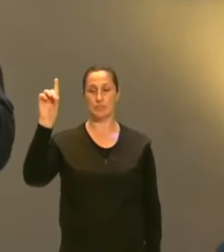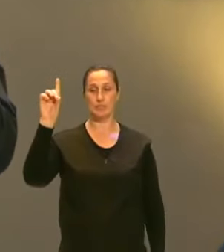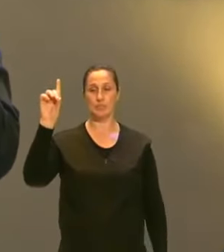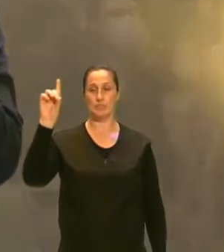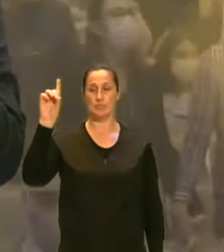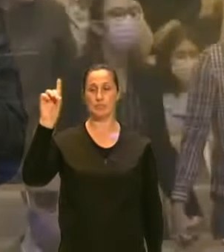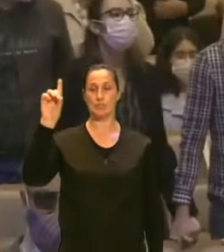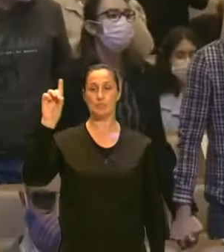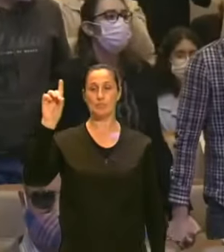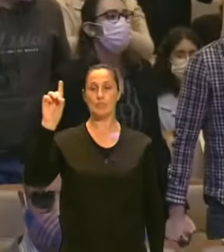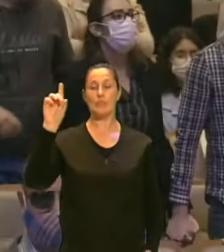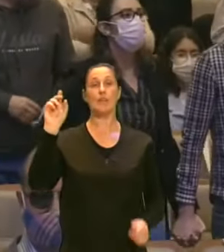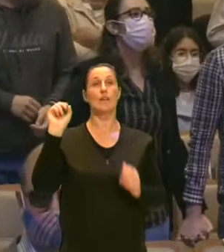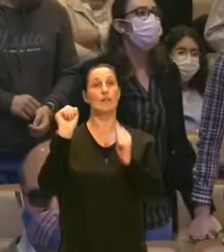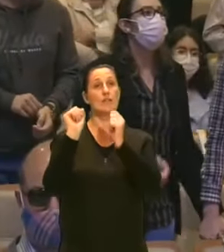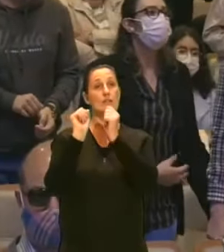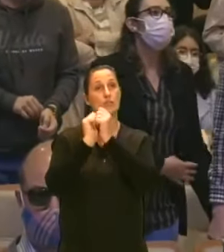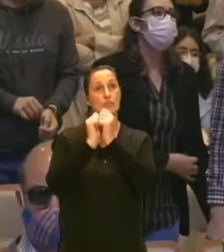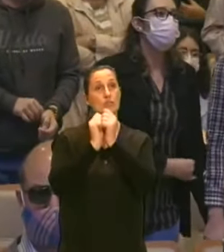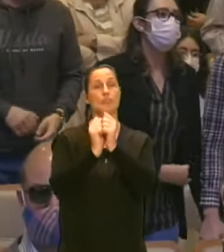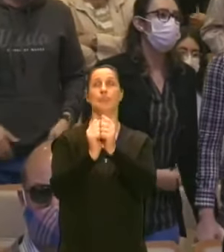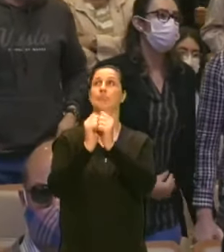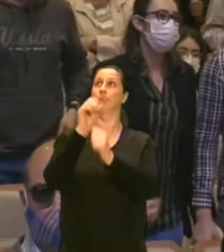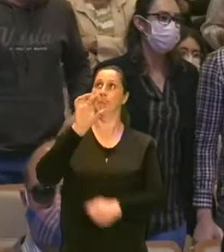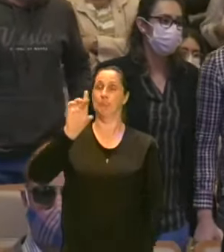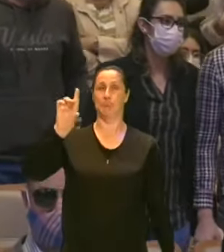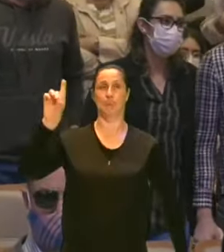Deus está te convidando para caminhar junto com Ele.